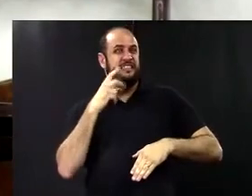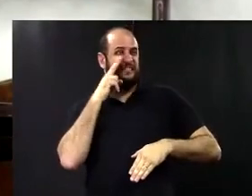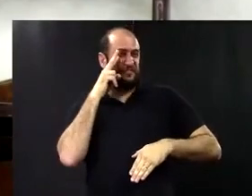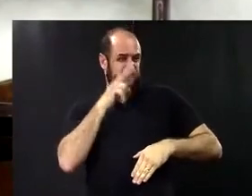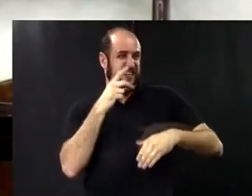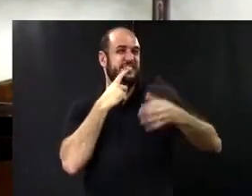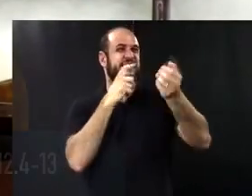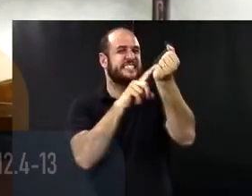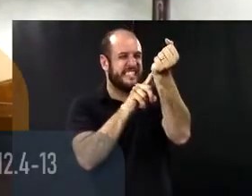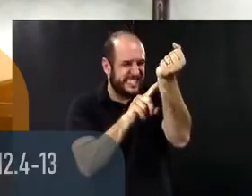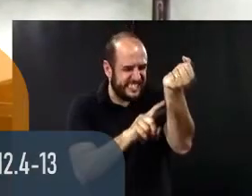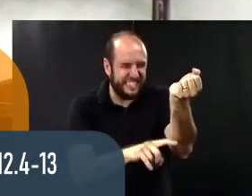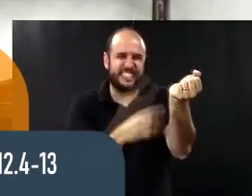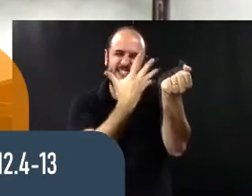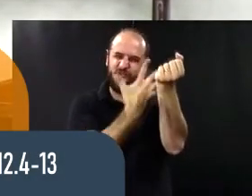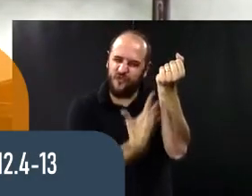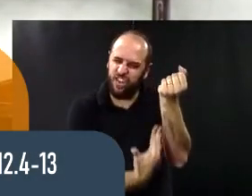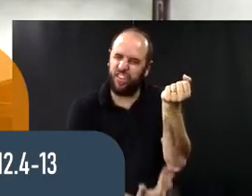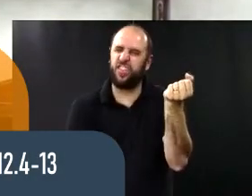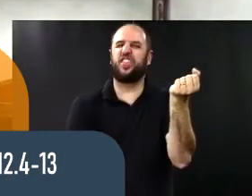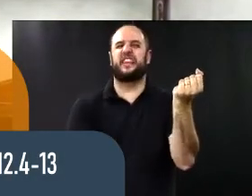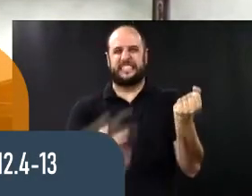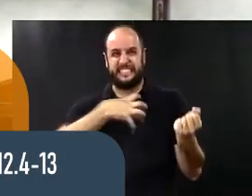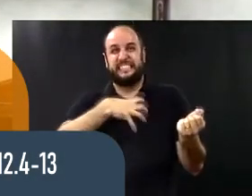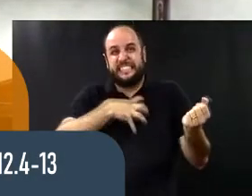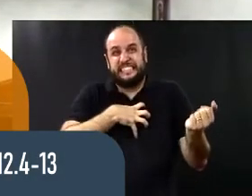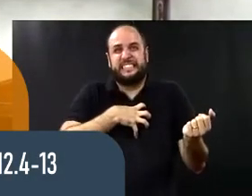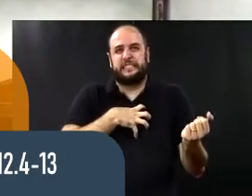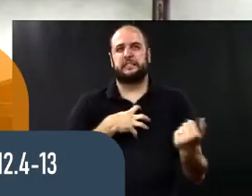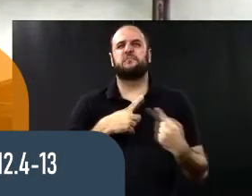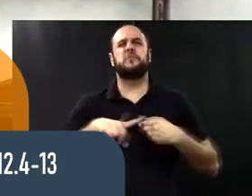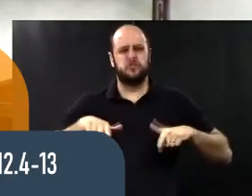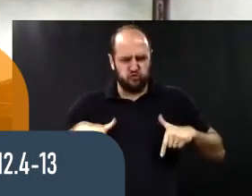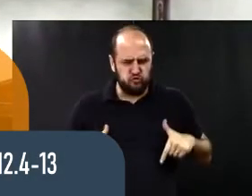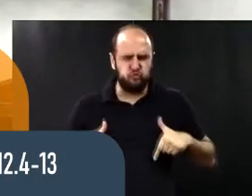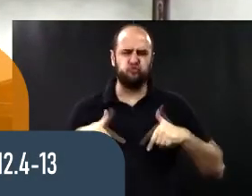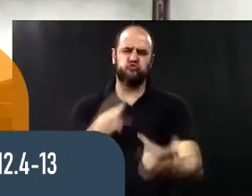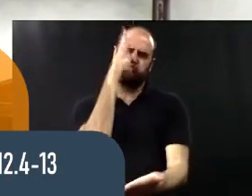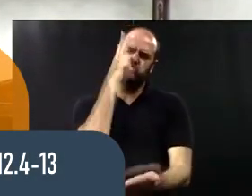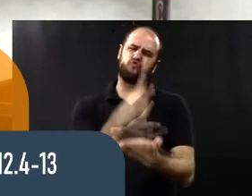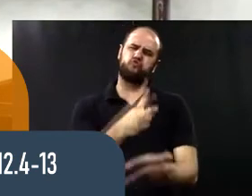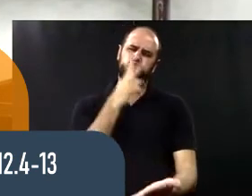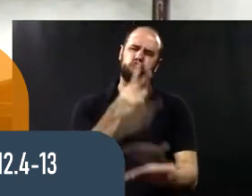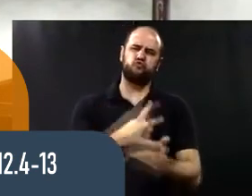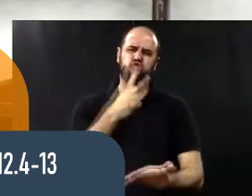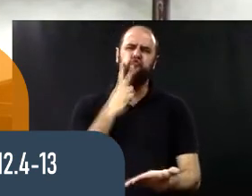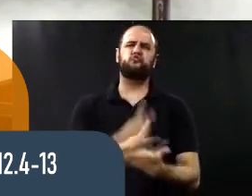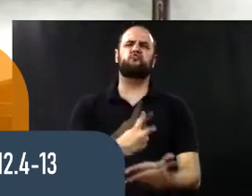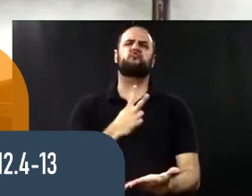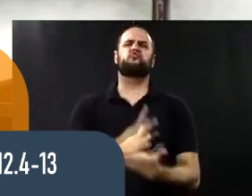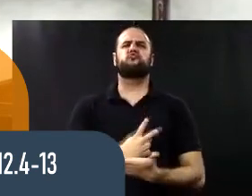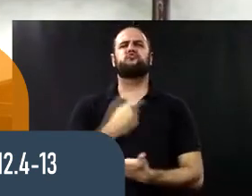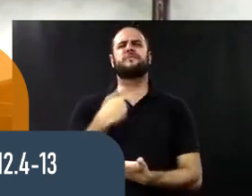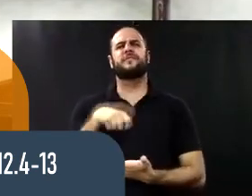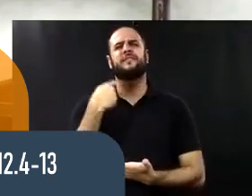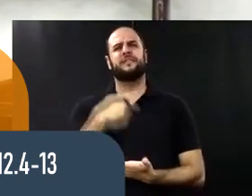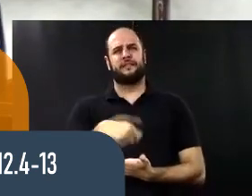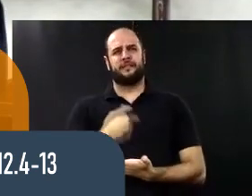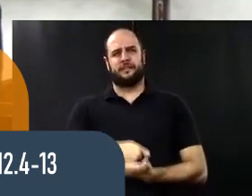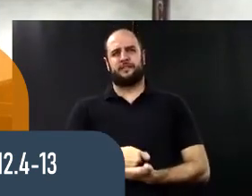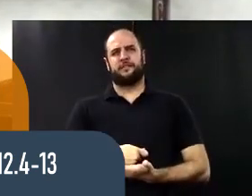sendo derramado, mas nós não podemos desistir, nós temos que continuar perseverante e